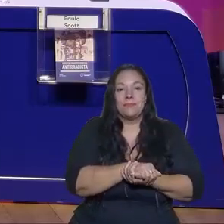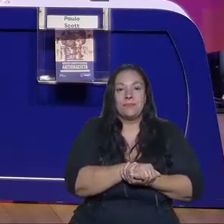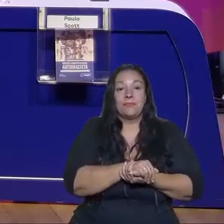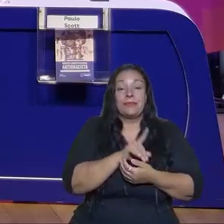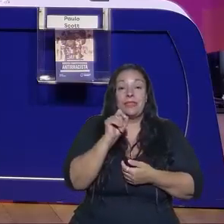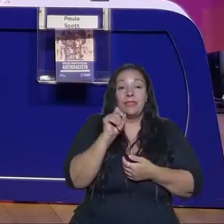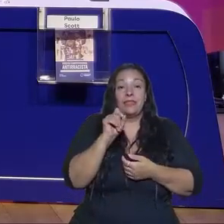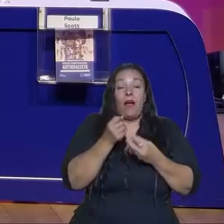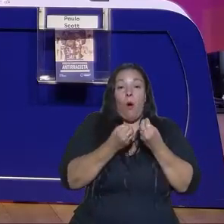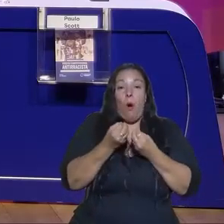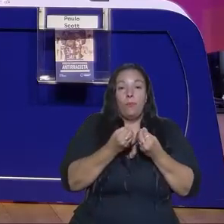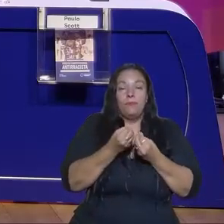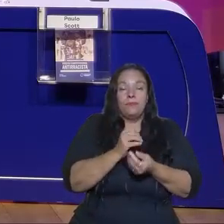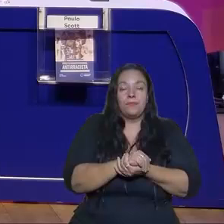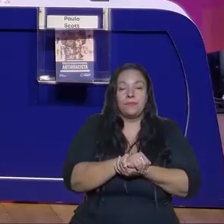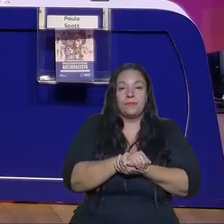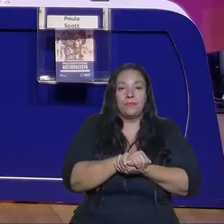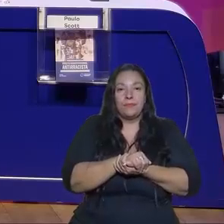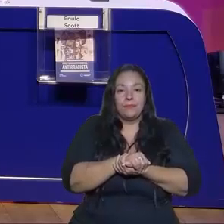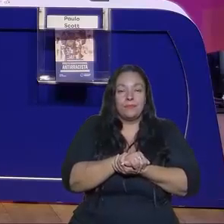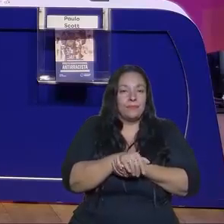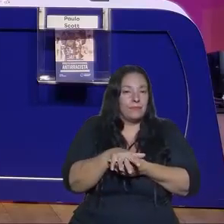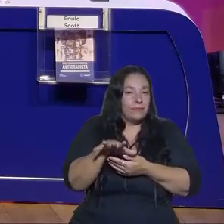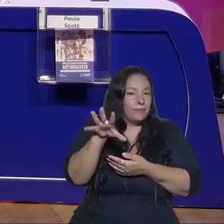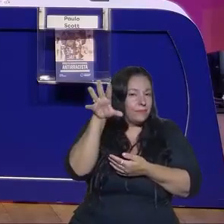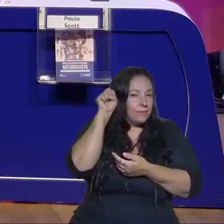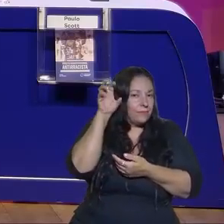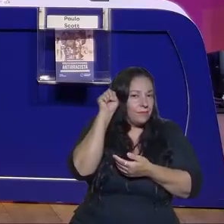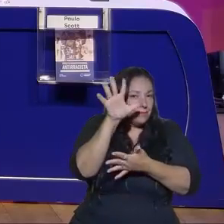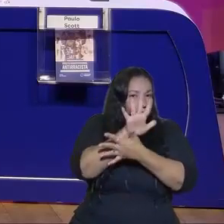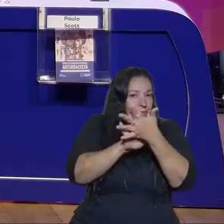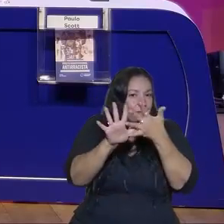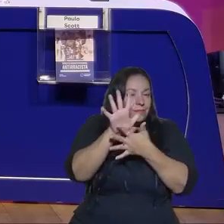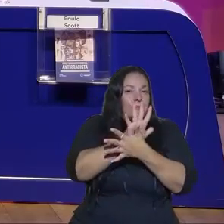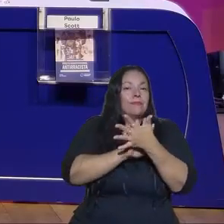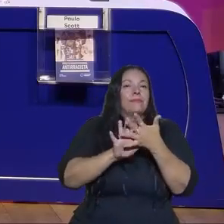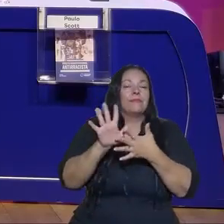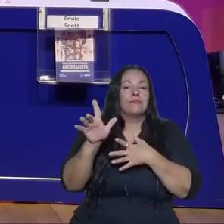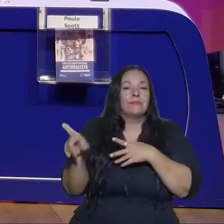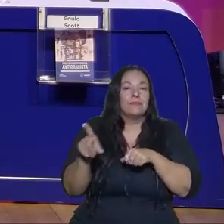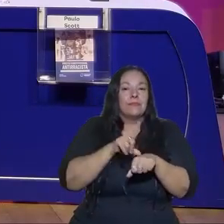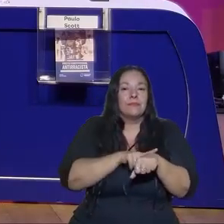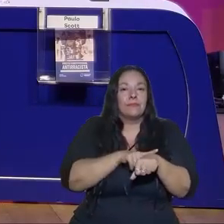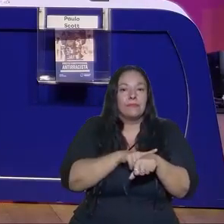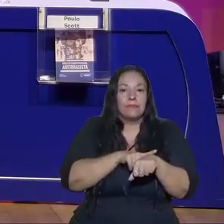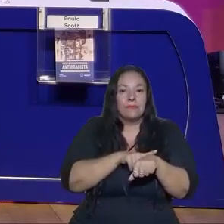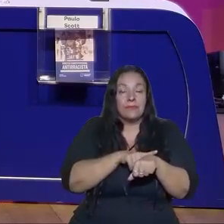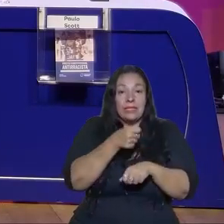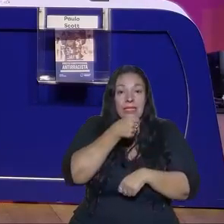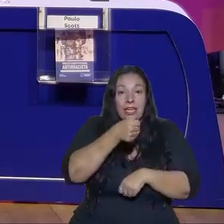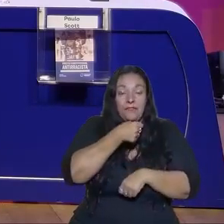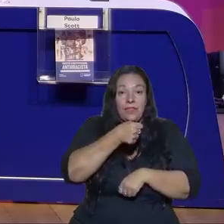De que forma essa escuta, né? Ao mesmo tempo você faz referência, na mesma